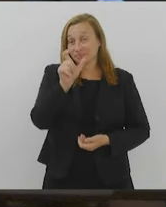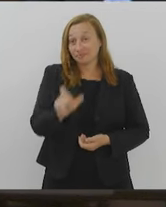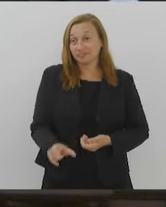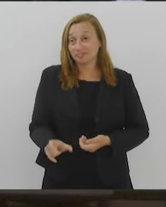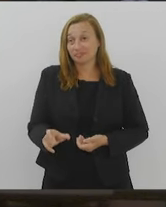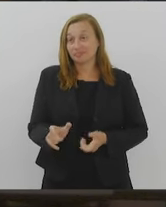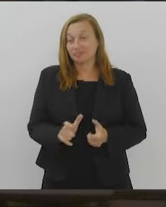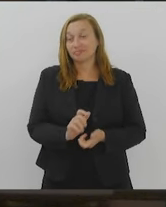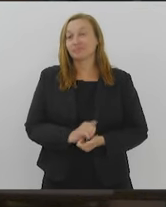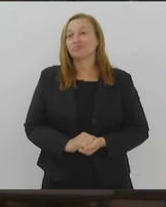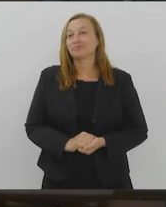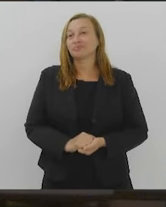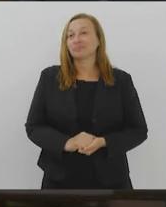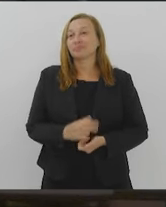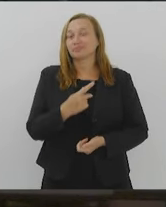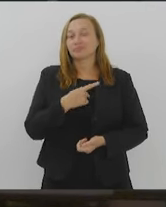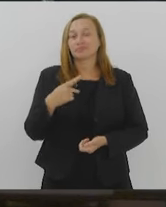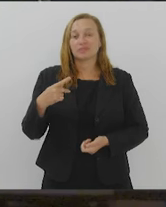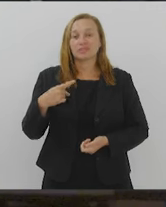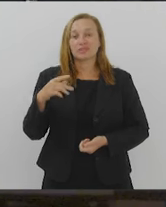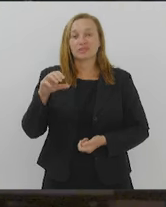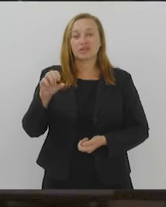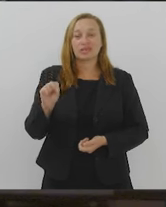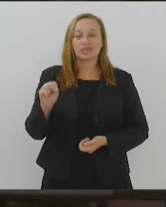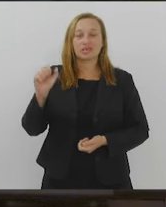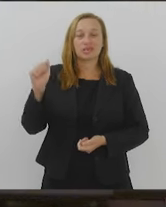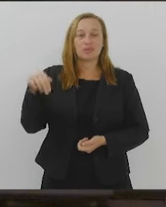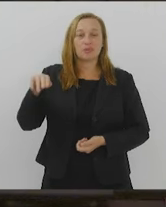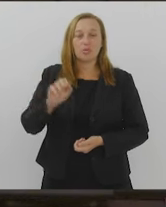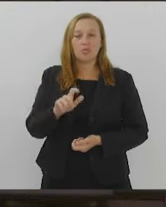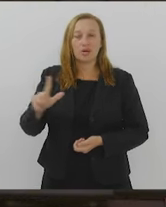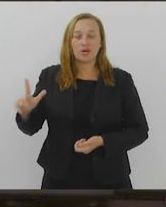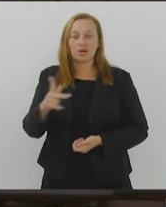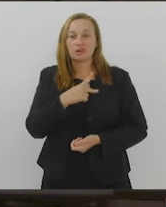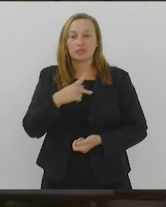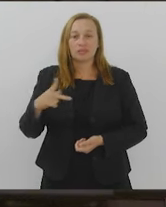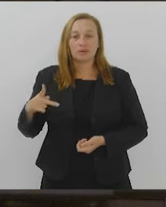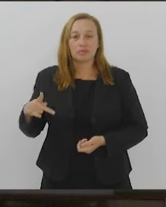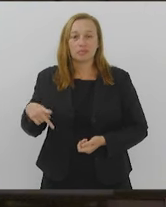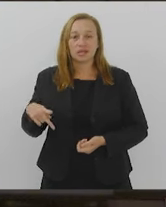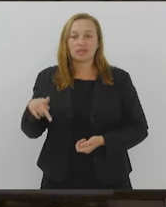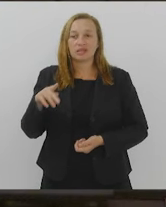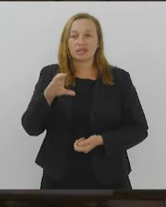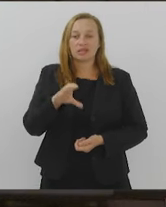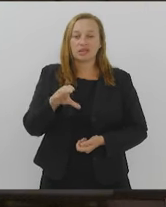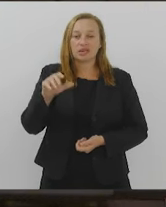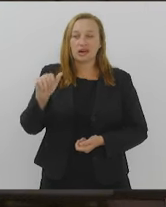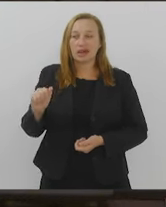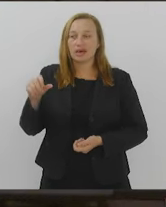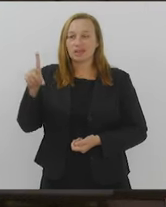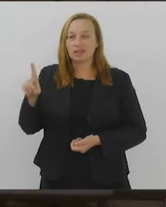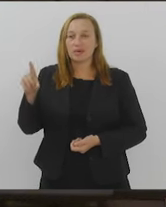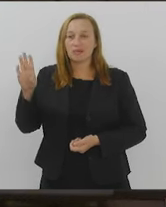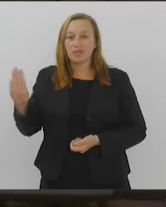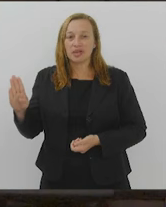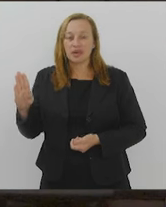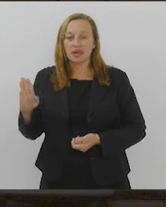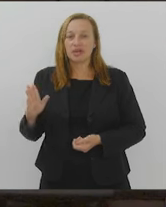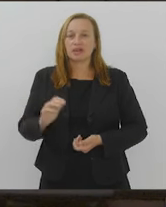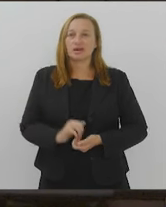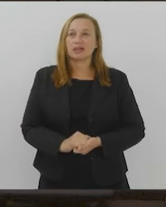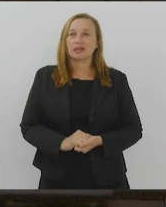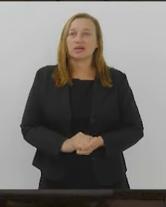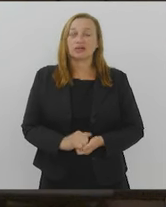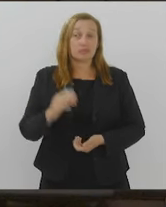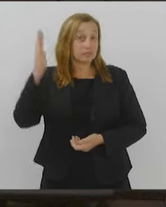nosso pastor Samuel Câmara, presidente da CADB, a Igreja Mãe de Belém do